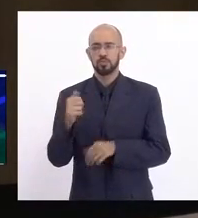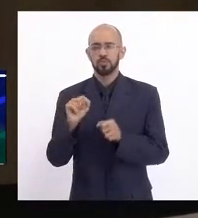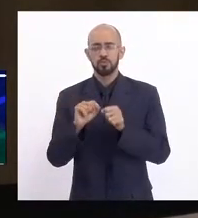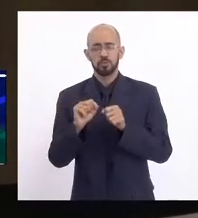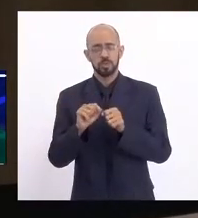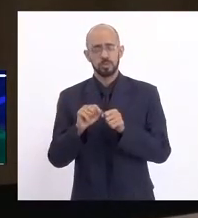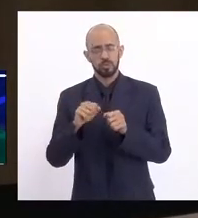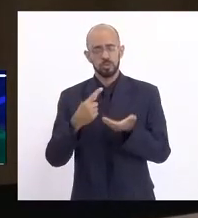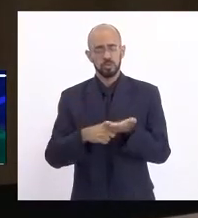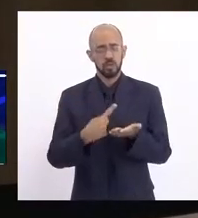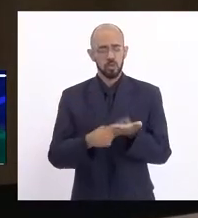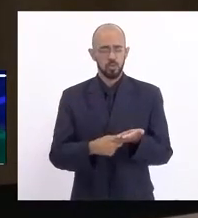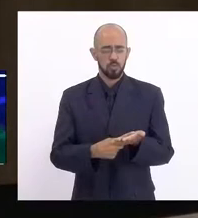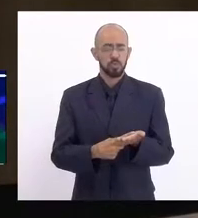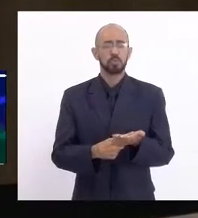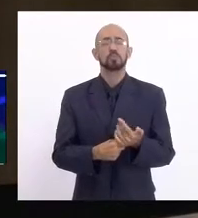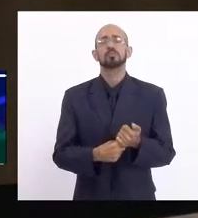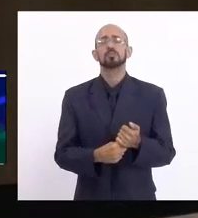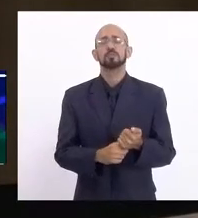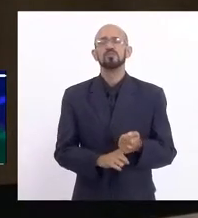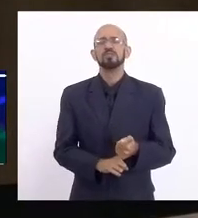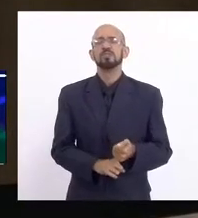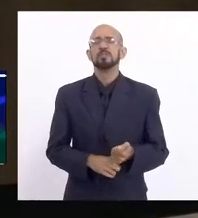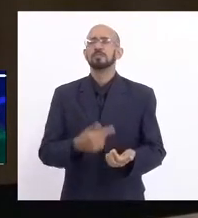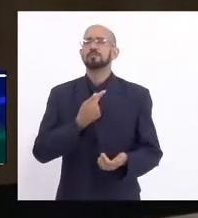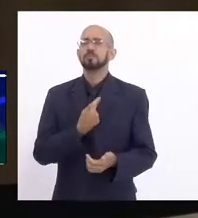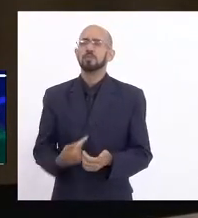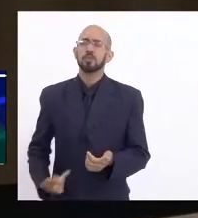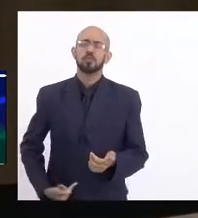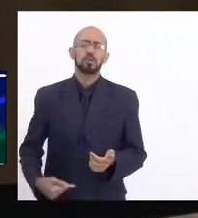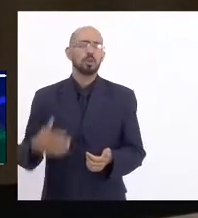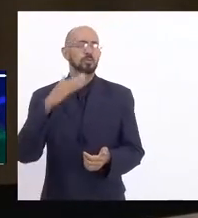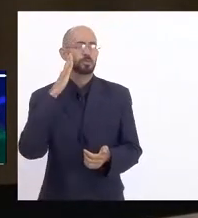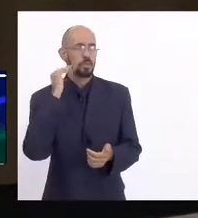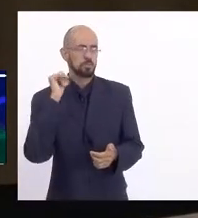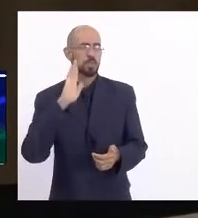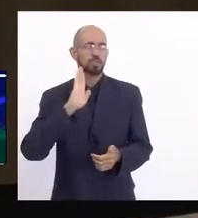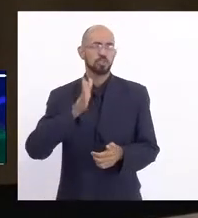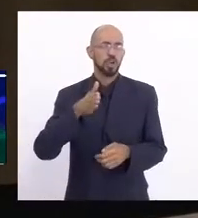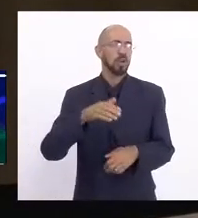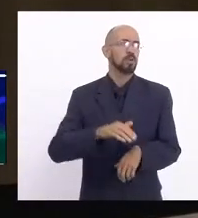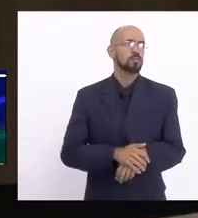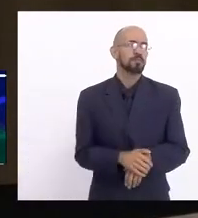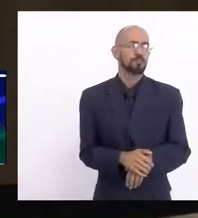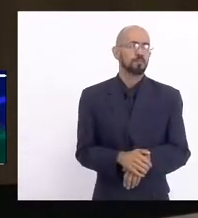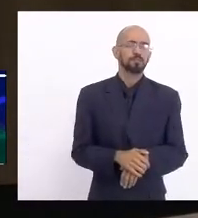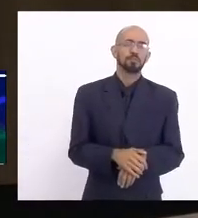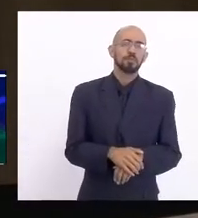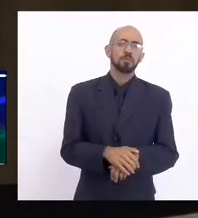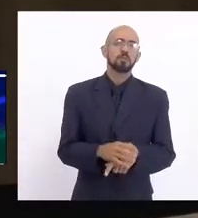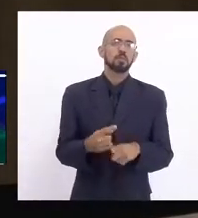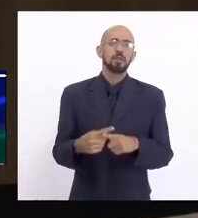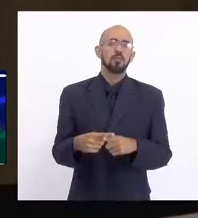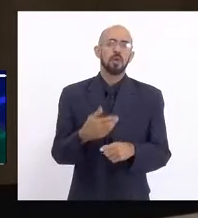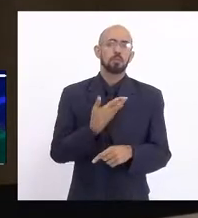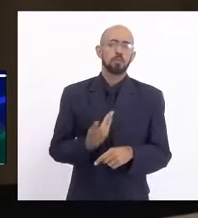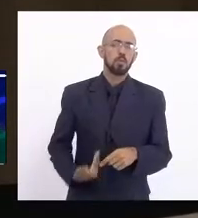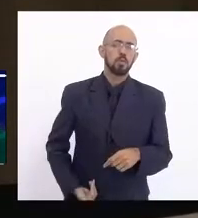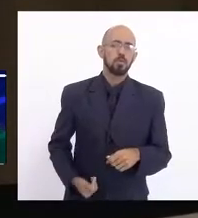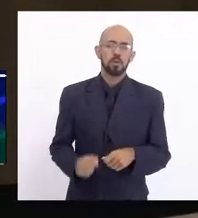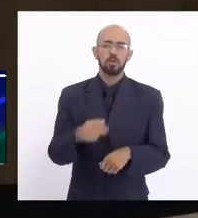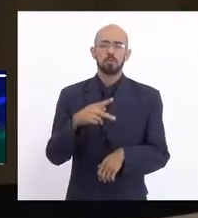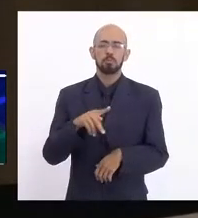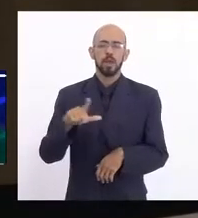esse acordo, o governo sabia disso, que foi, o acordo foi público, num projeto do